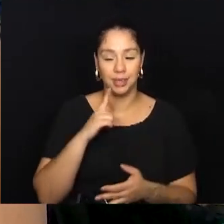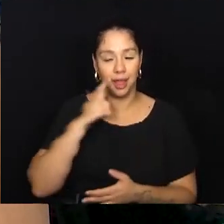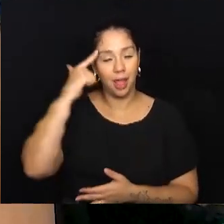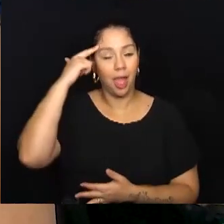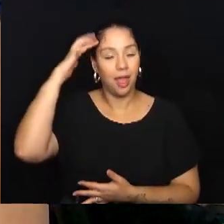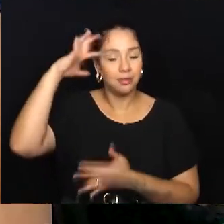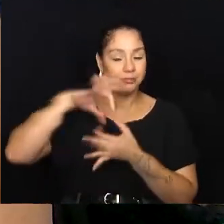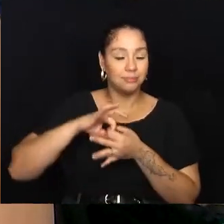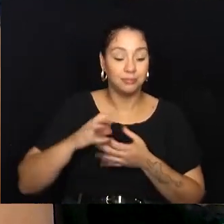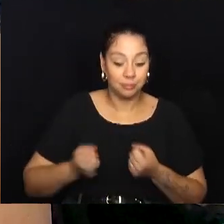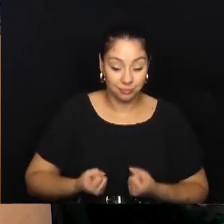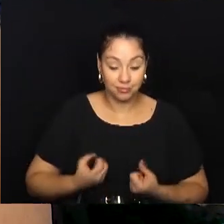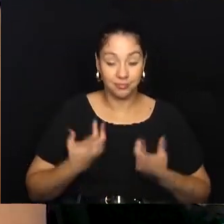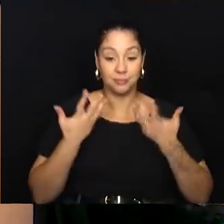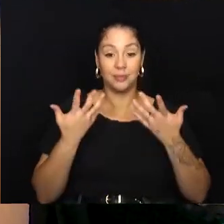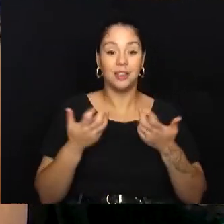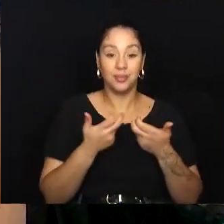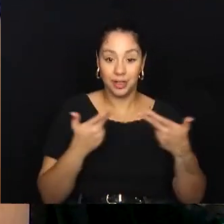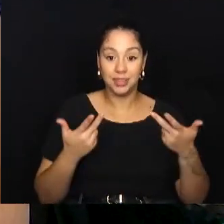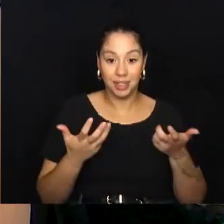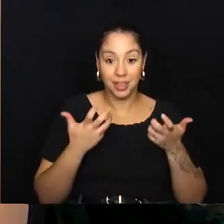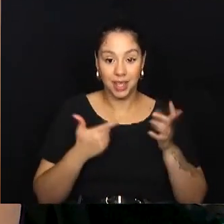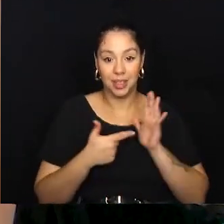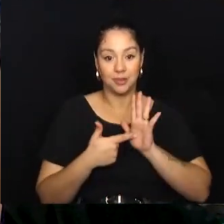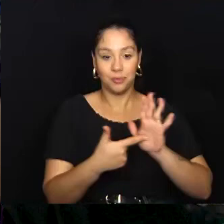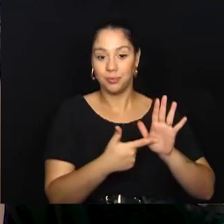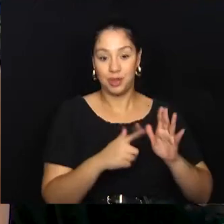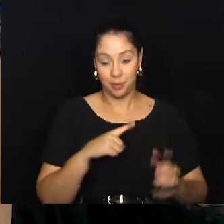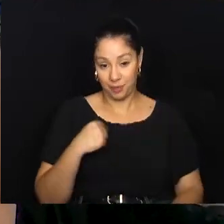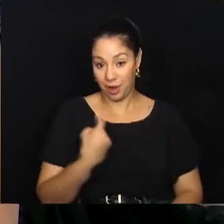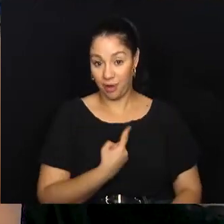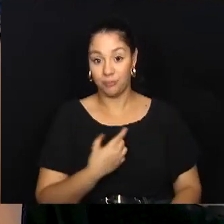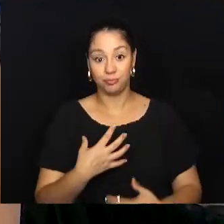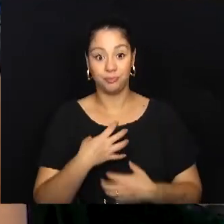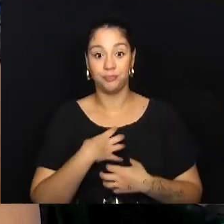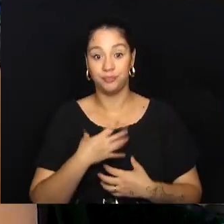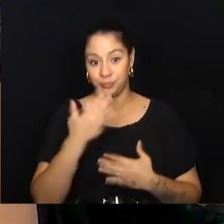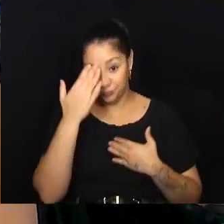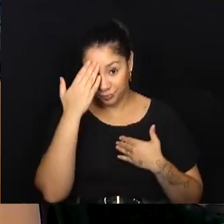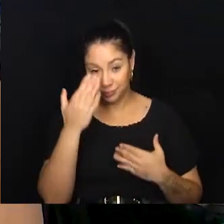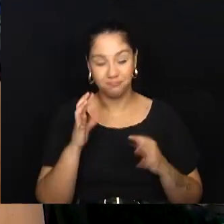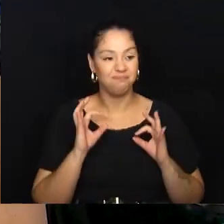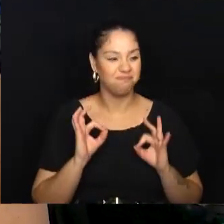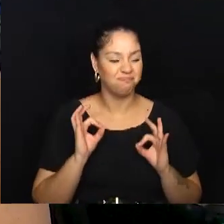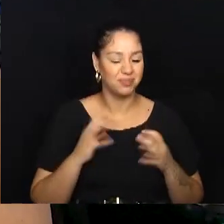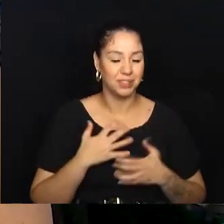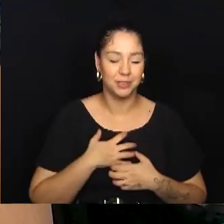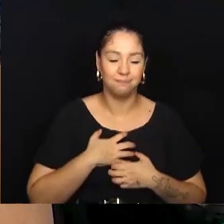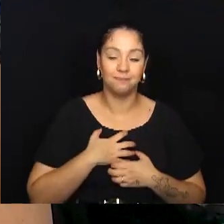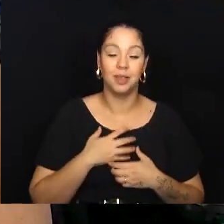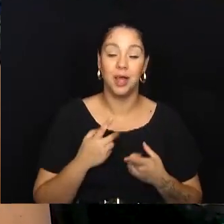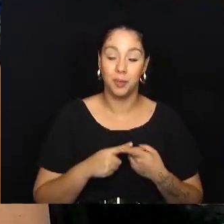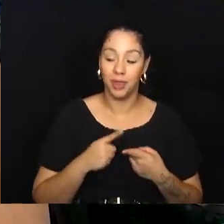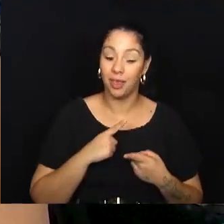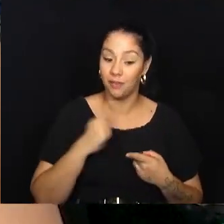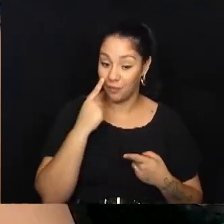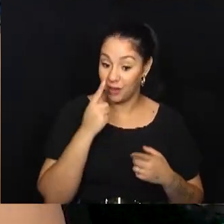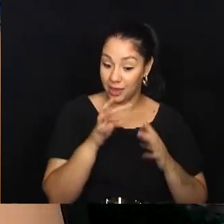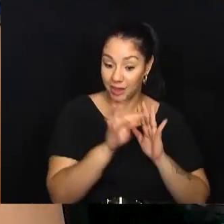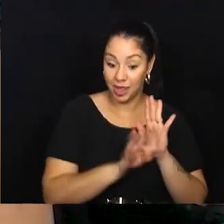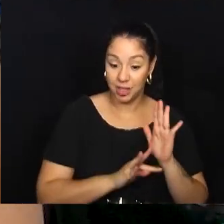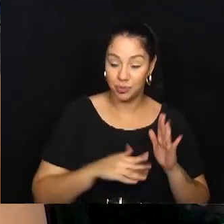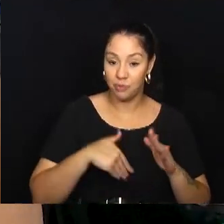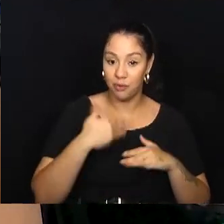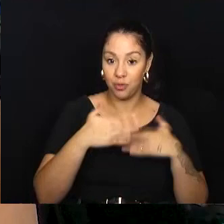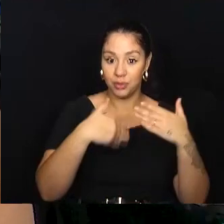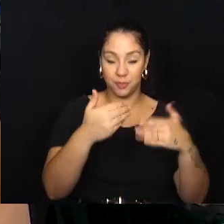se conectarem e despertarem aquilo que eles querem realmente expor. Então, assim, para a gente tem sido muito gratificante, porque a gente tem visto dia após